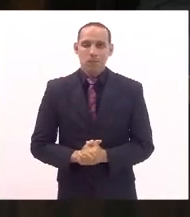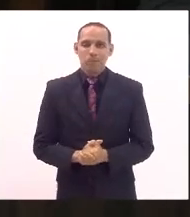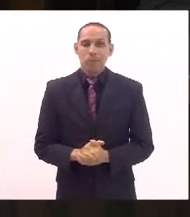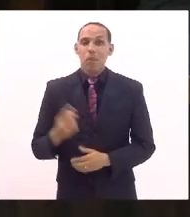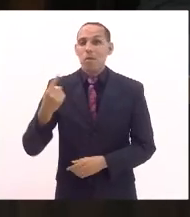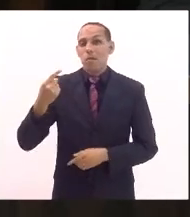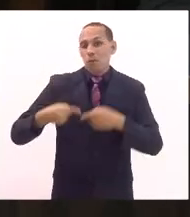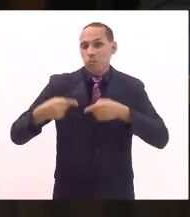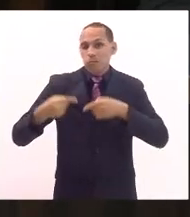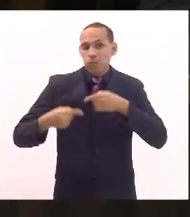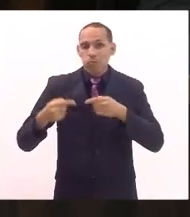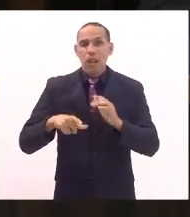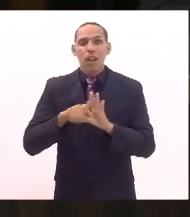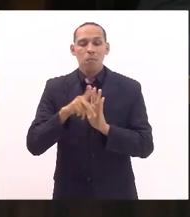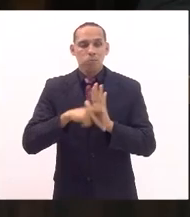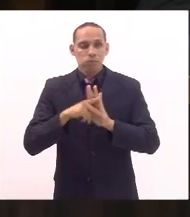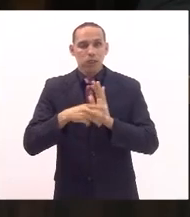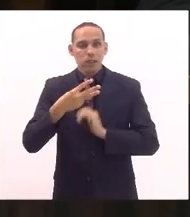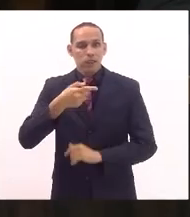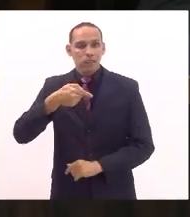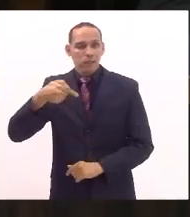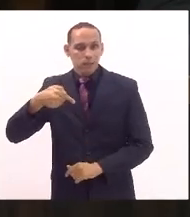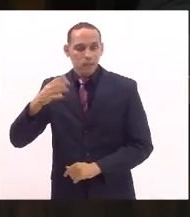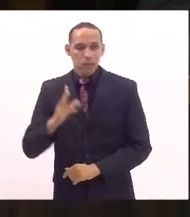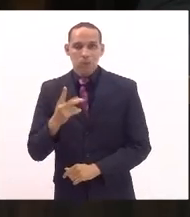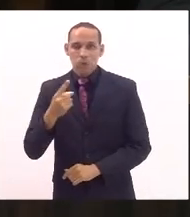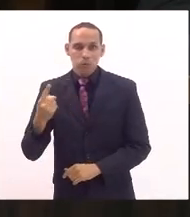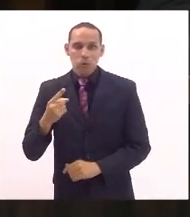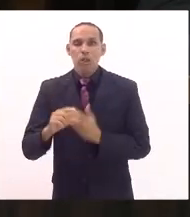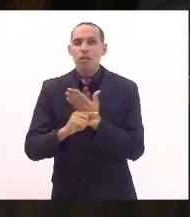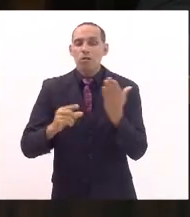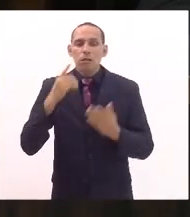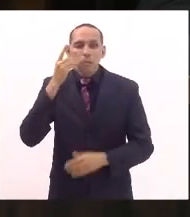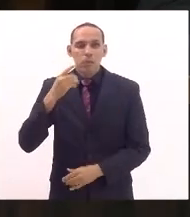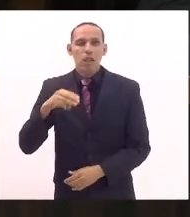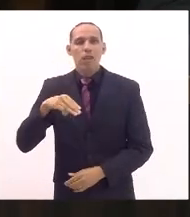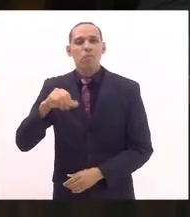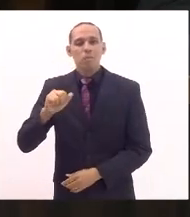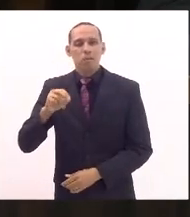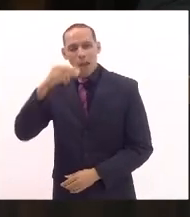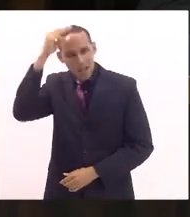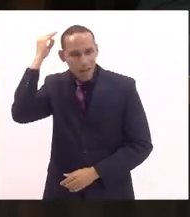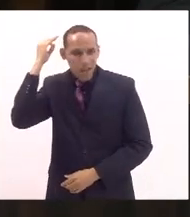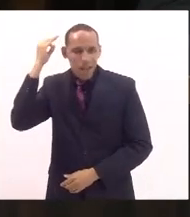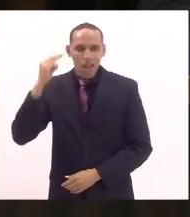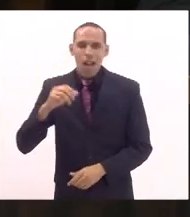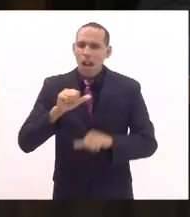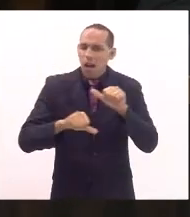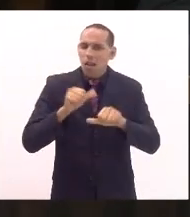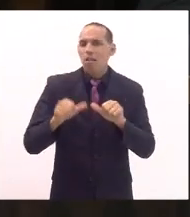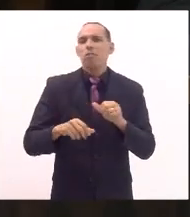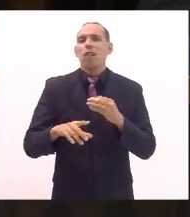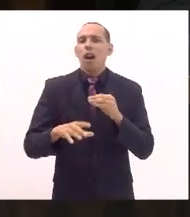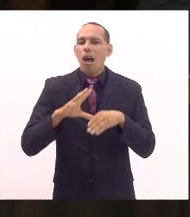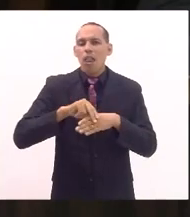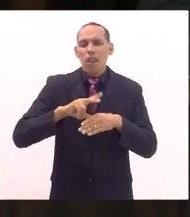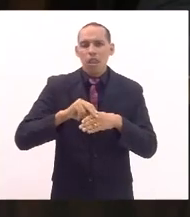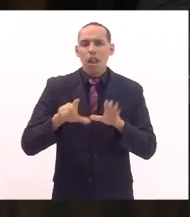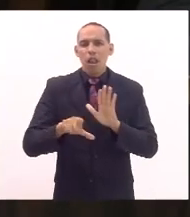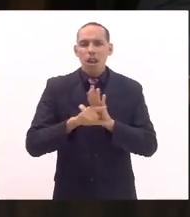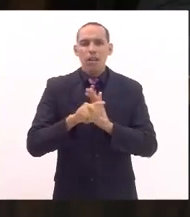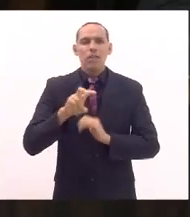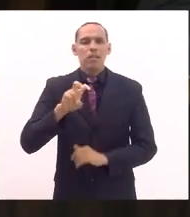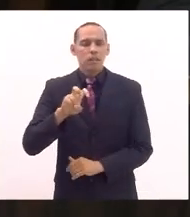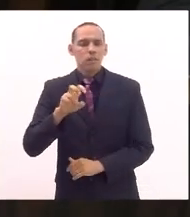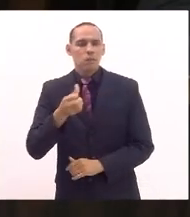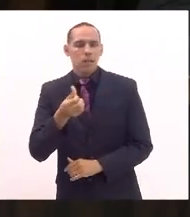primeira discussão projeto de lei 3777 de 21 de altura Deputado Márcio Pacheco que altera o anexo da lei 5645 de